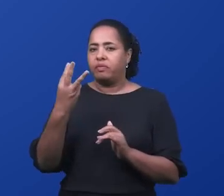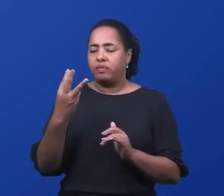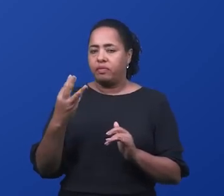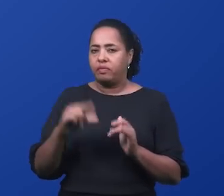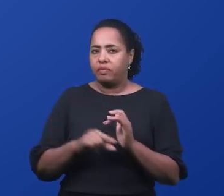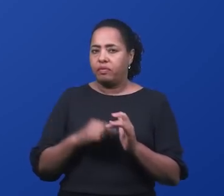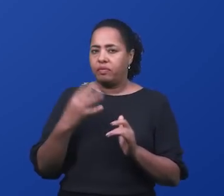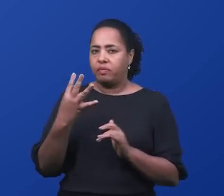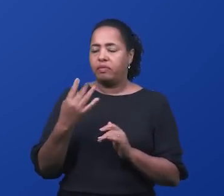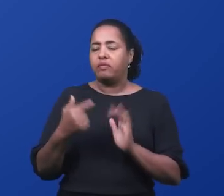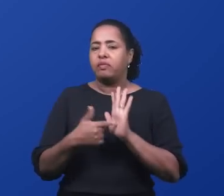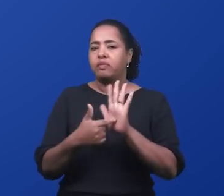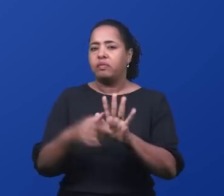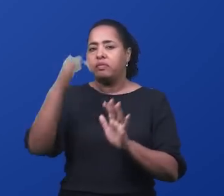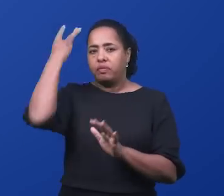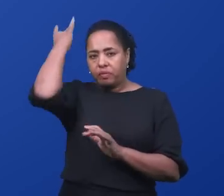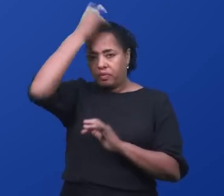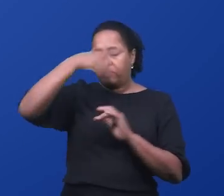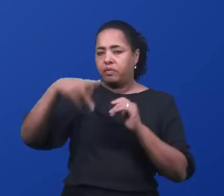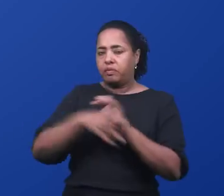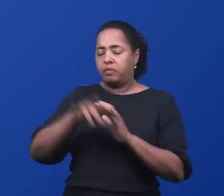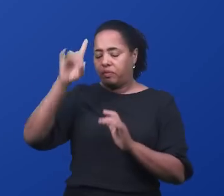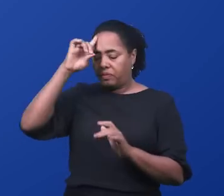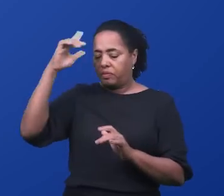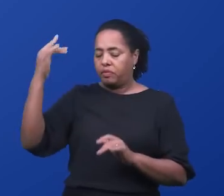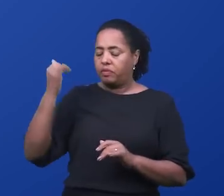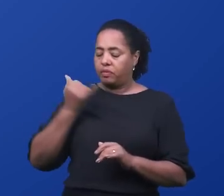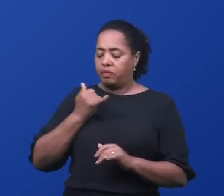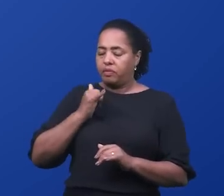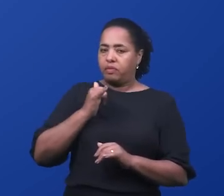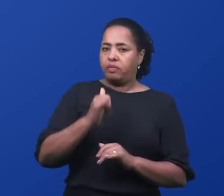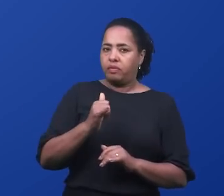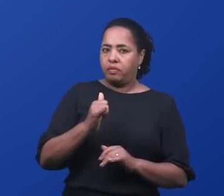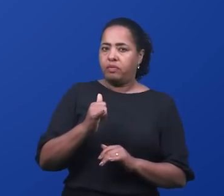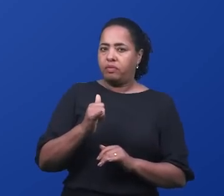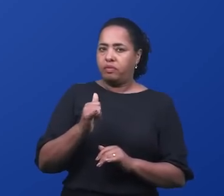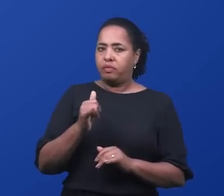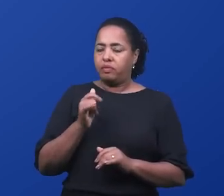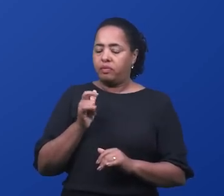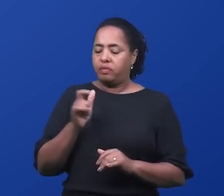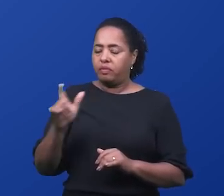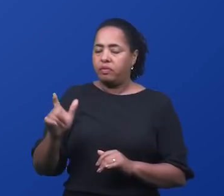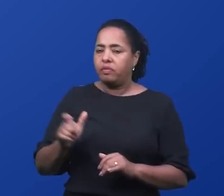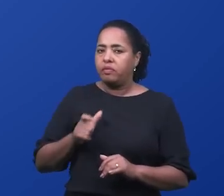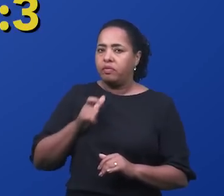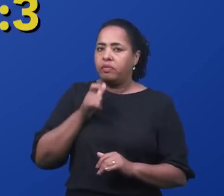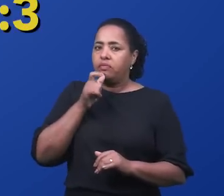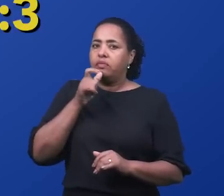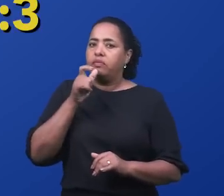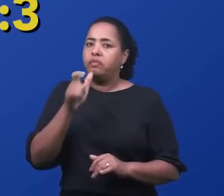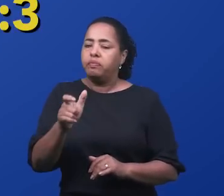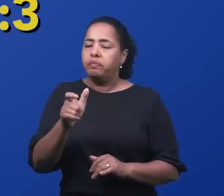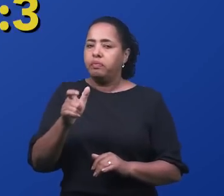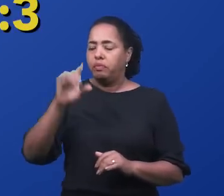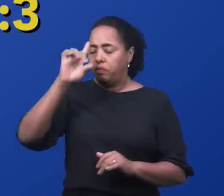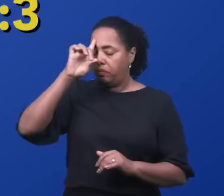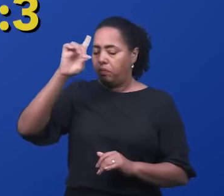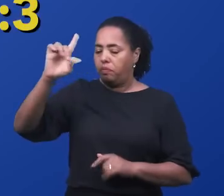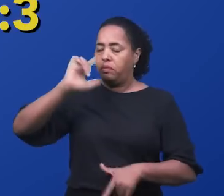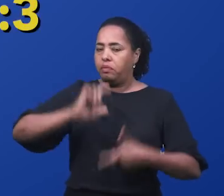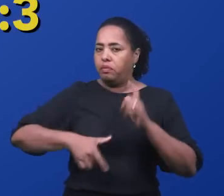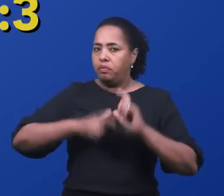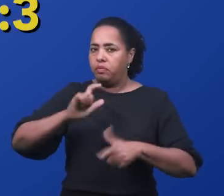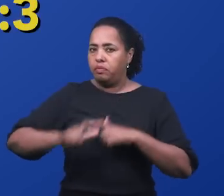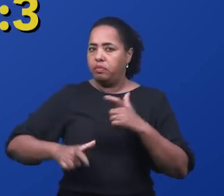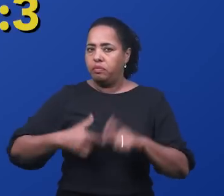nos fala: o Espírito do Senhor falou por mim, e a sua palavra esteve em minha boca. Disse o Deus de